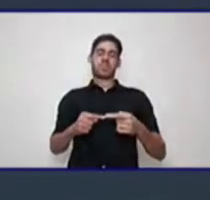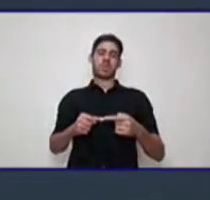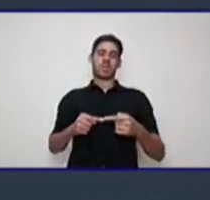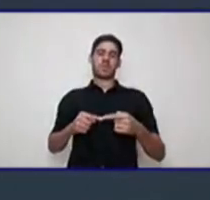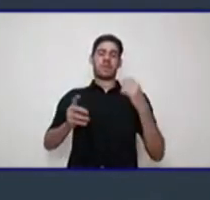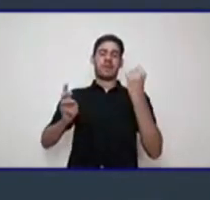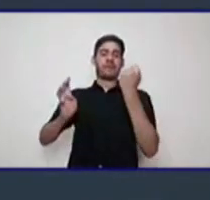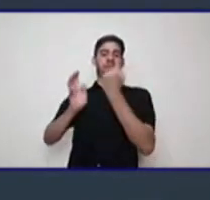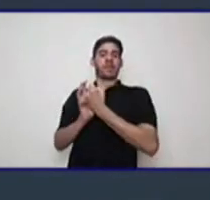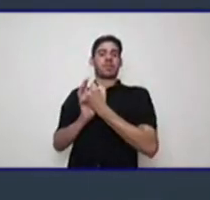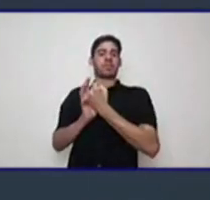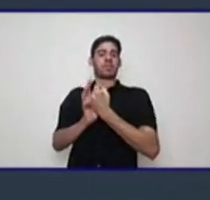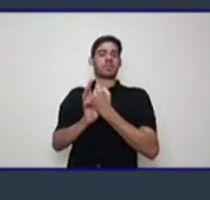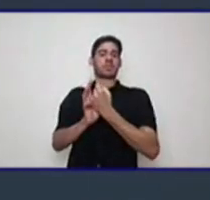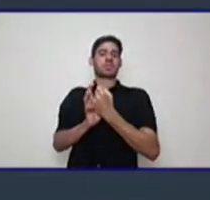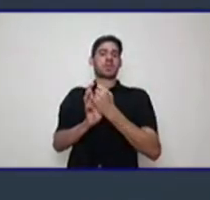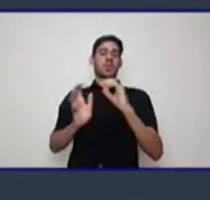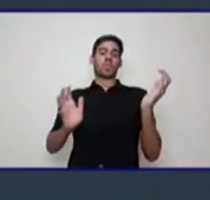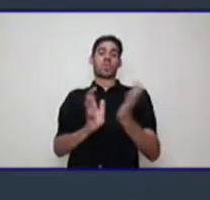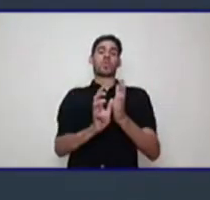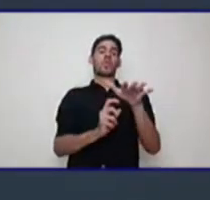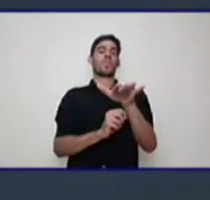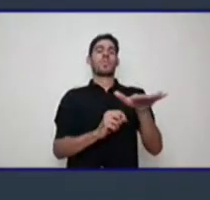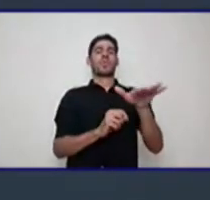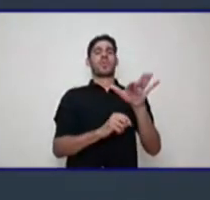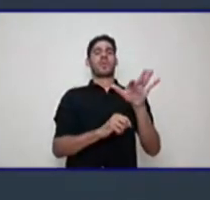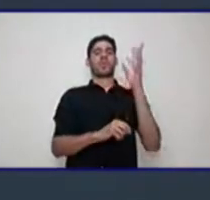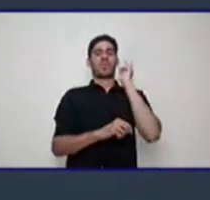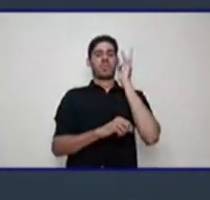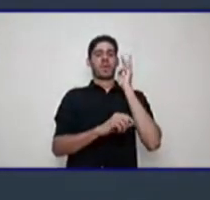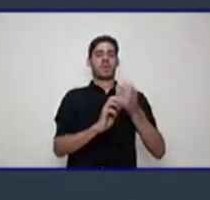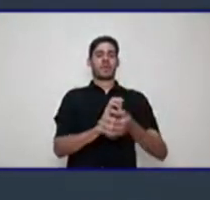fixado pela Corte Regional do Maranhão.